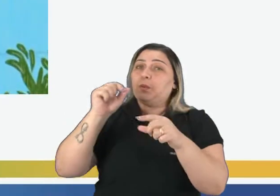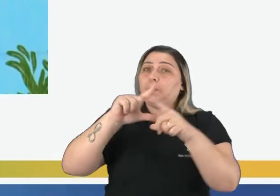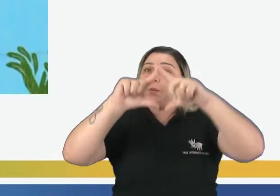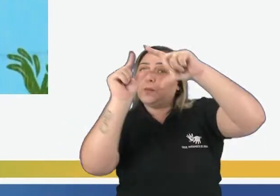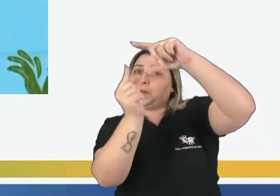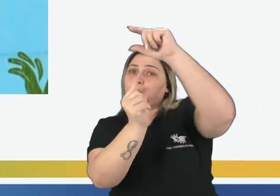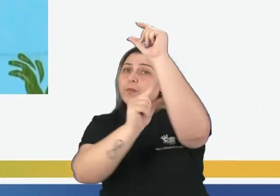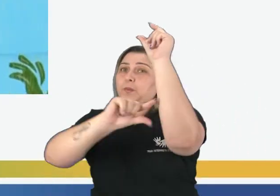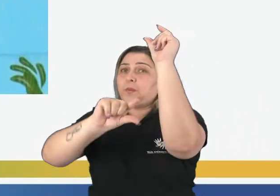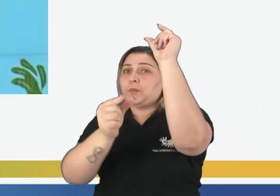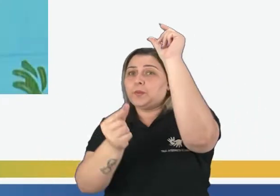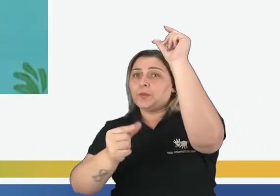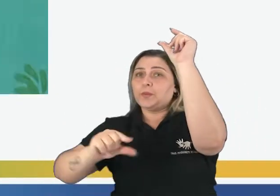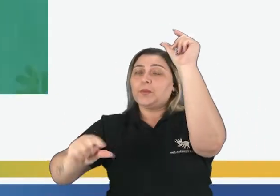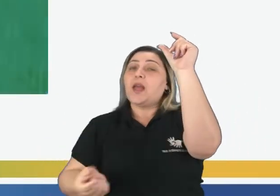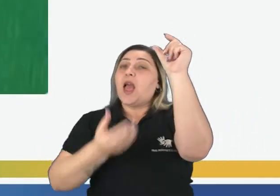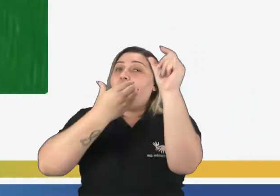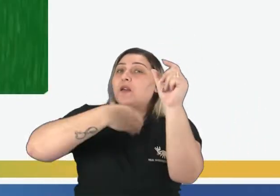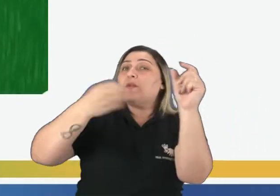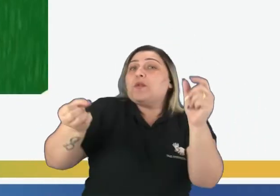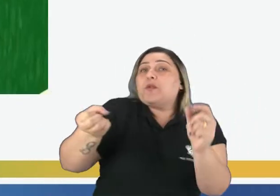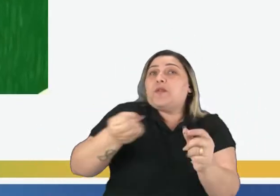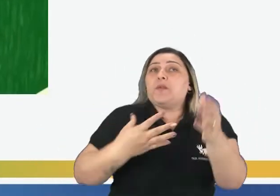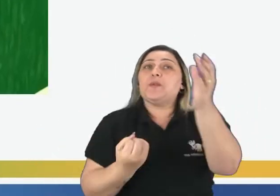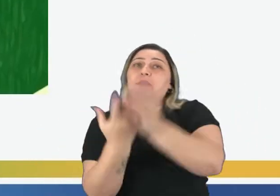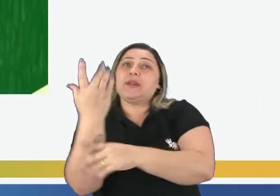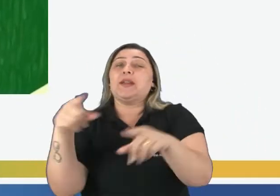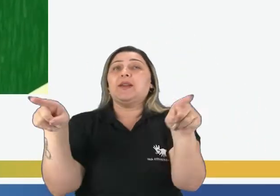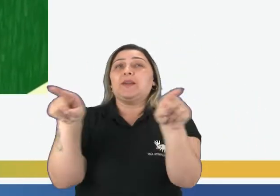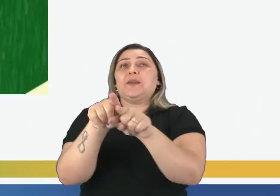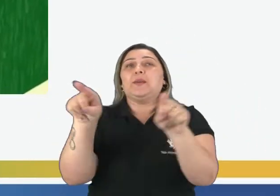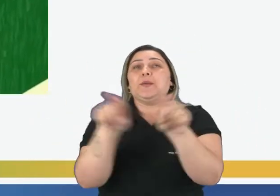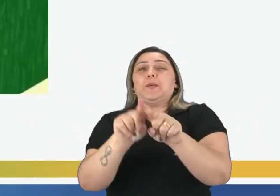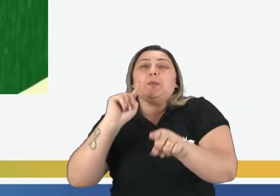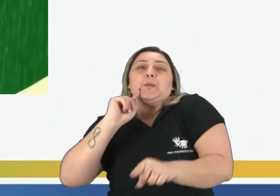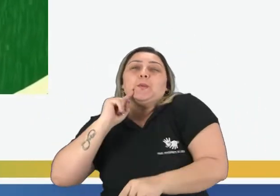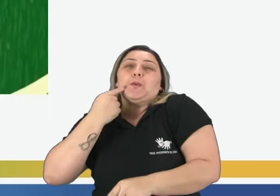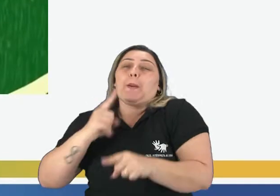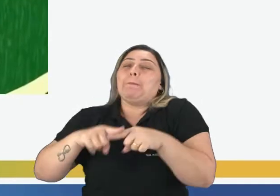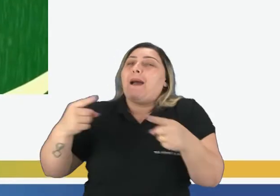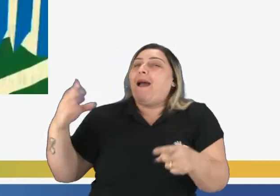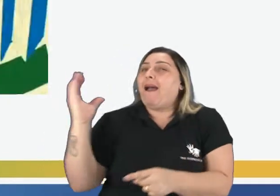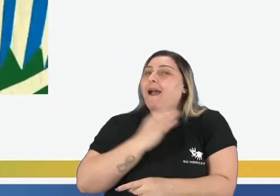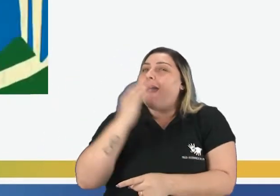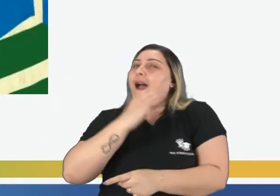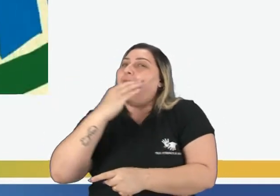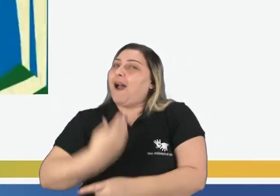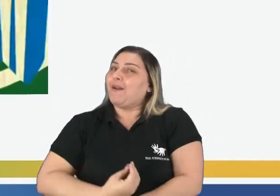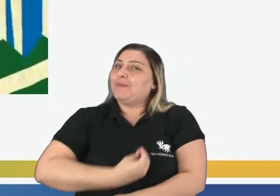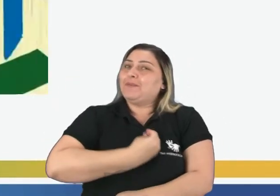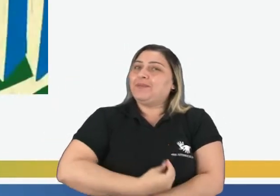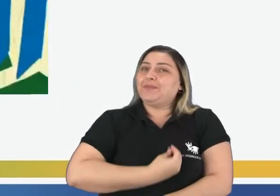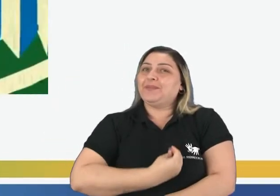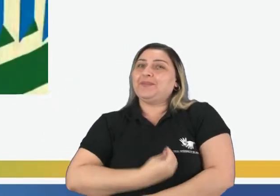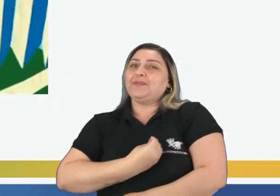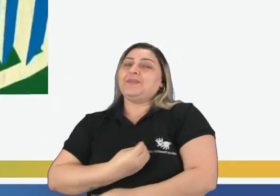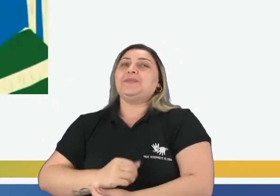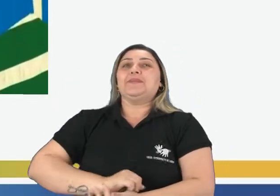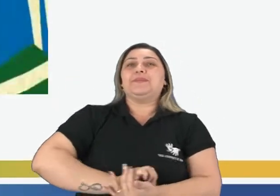as frutas novas vão surgir. As doces e azedinhas logo logo estão aí.